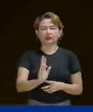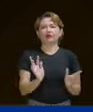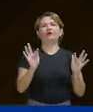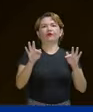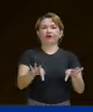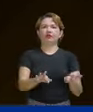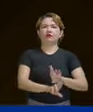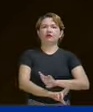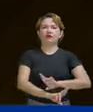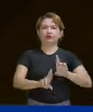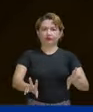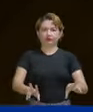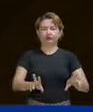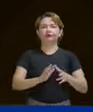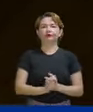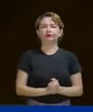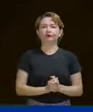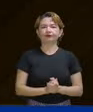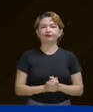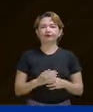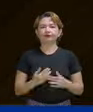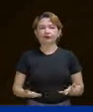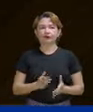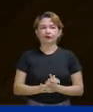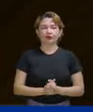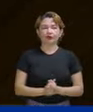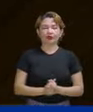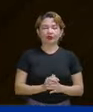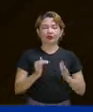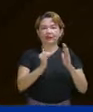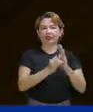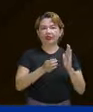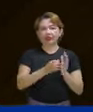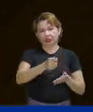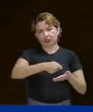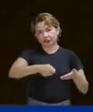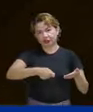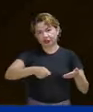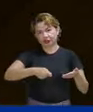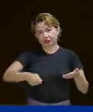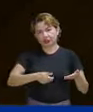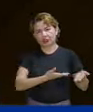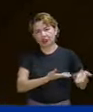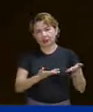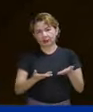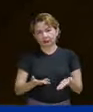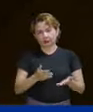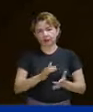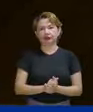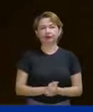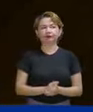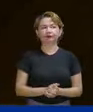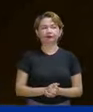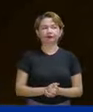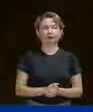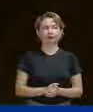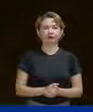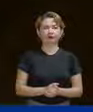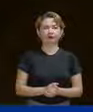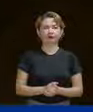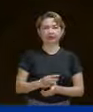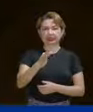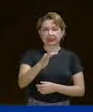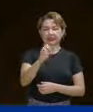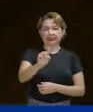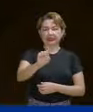julgamento. E, no próprio parecer escrito, eu apresento aqui um precedente do